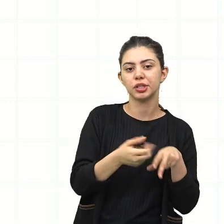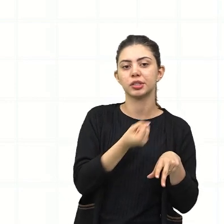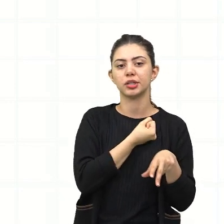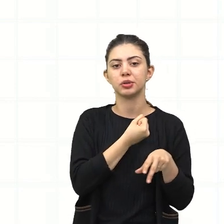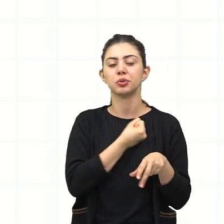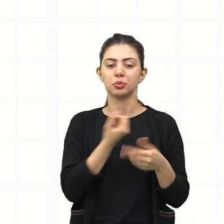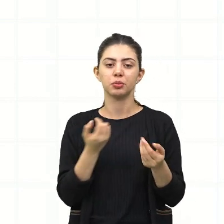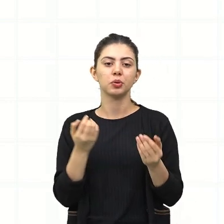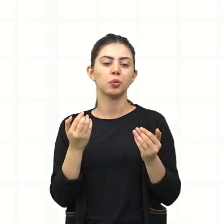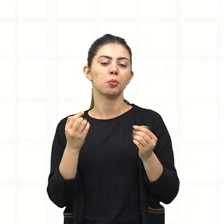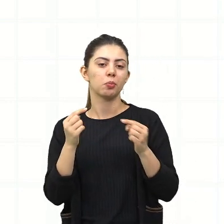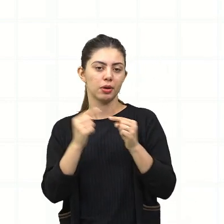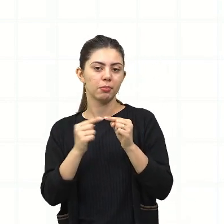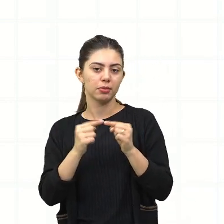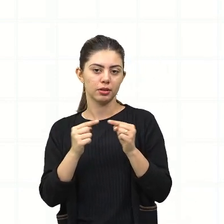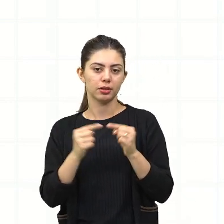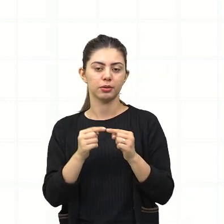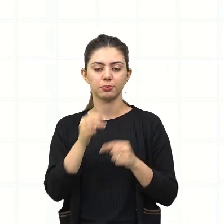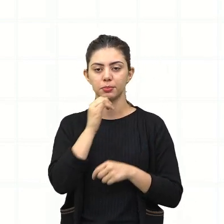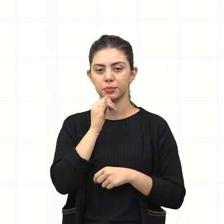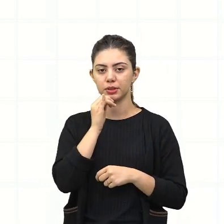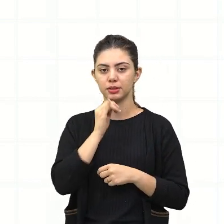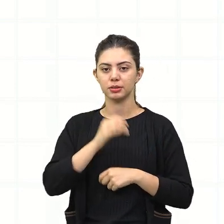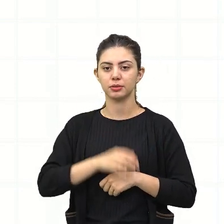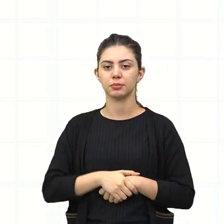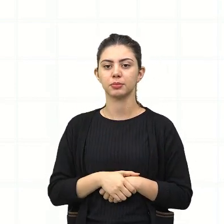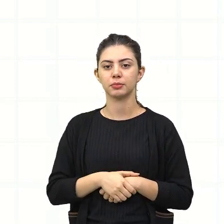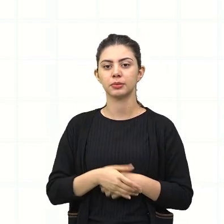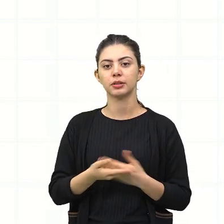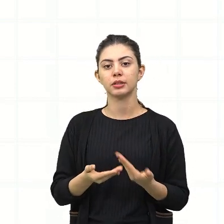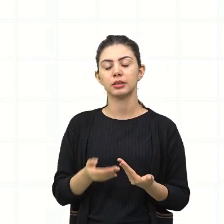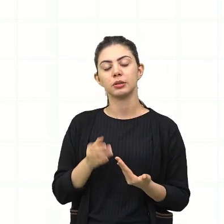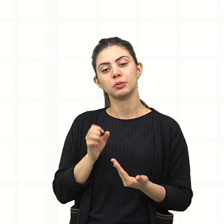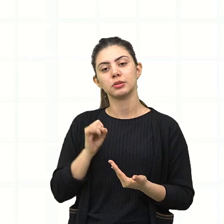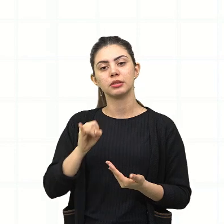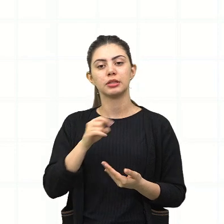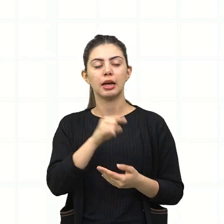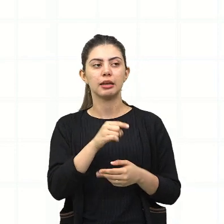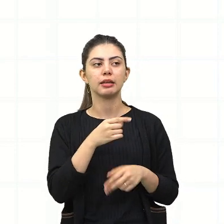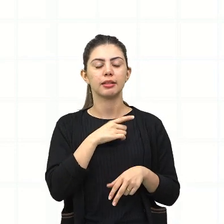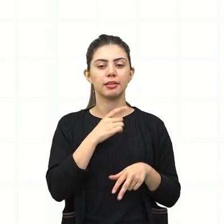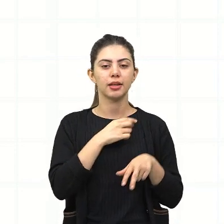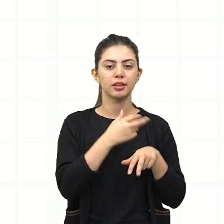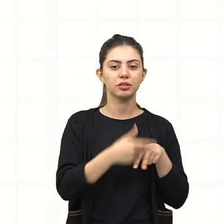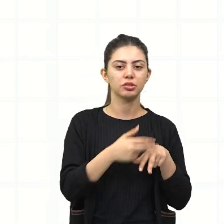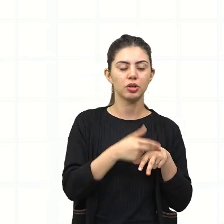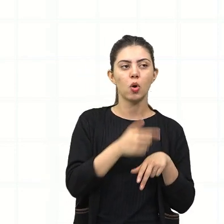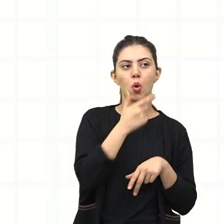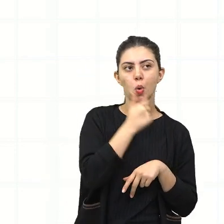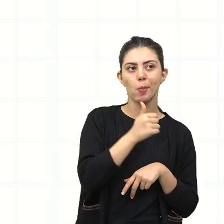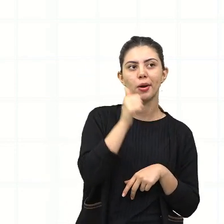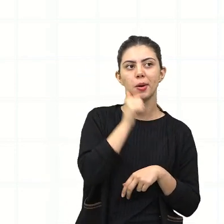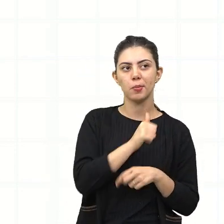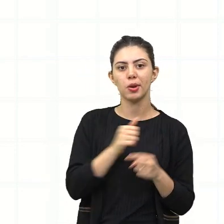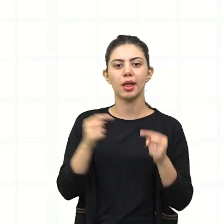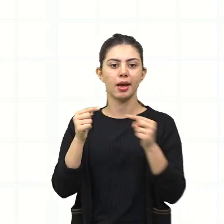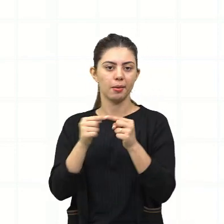aqui, ele vai concordar em gênero. Eu vou pensar em masculino e feminino.